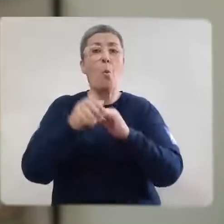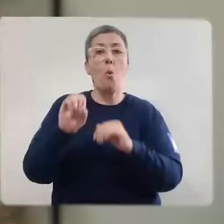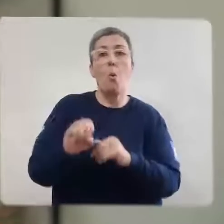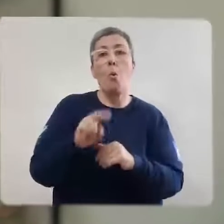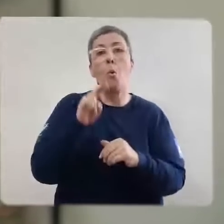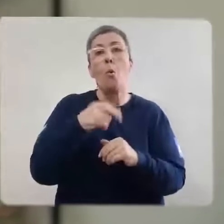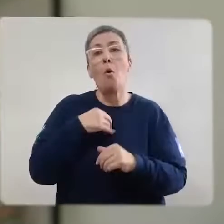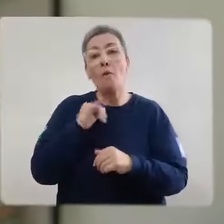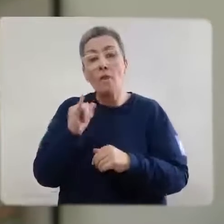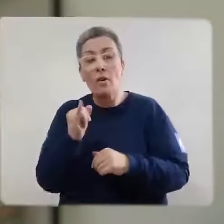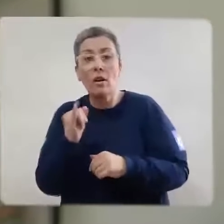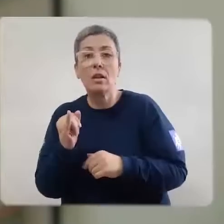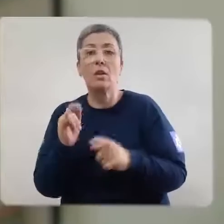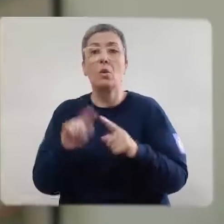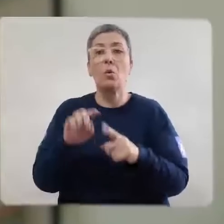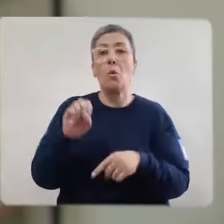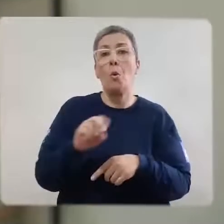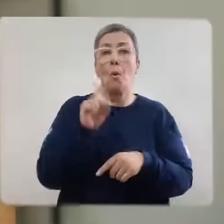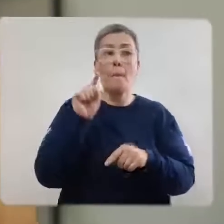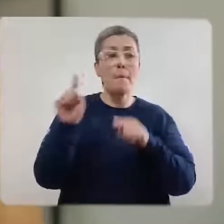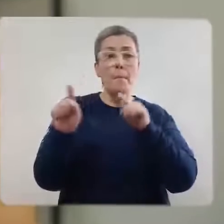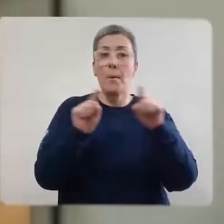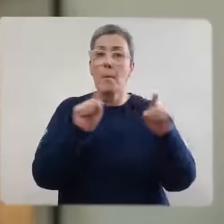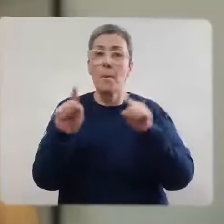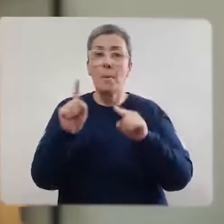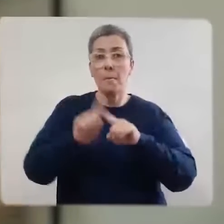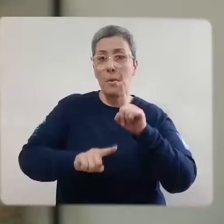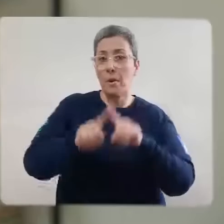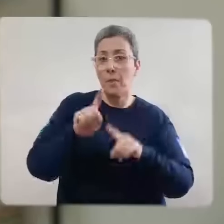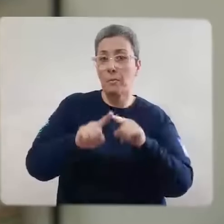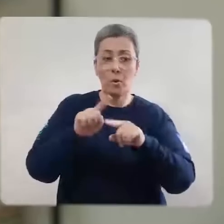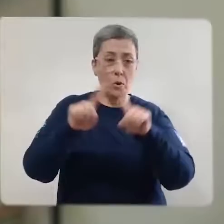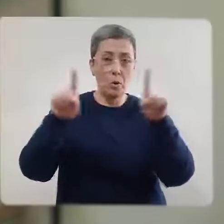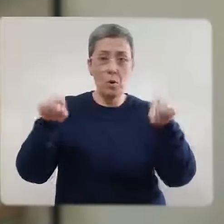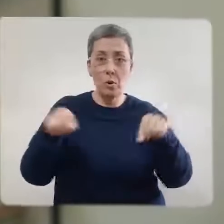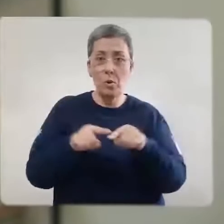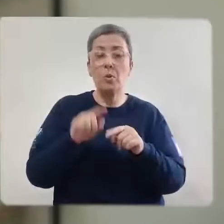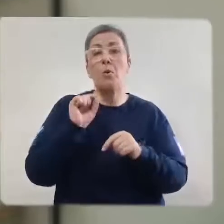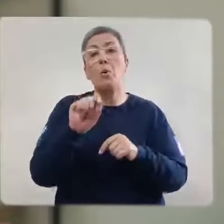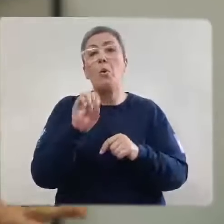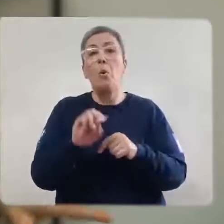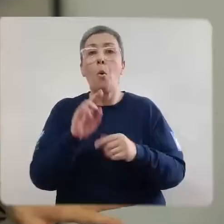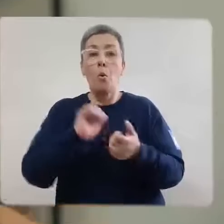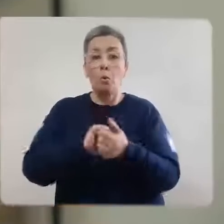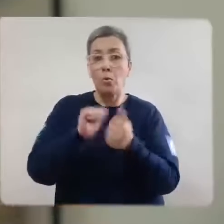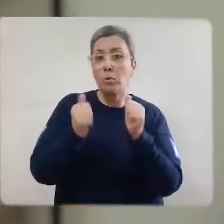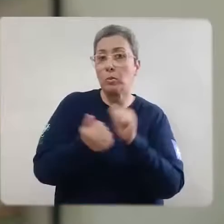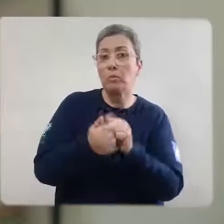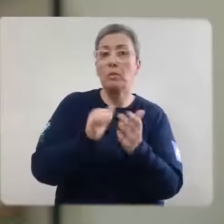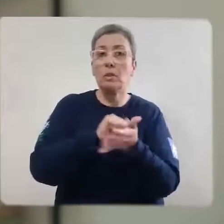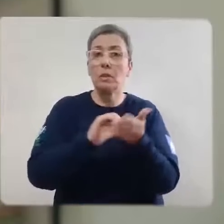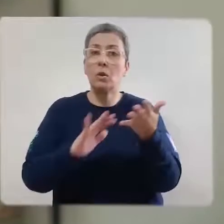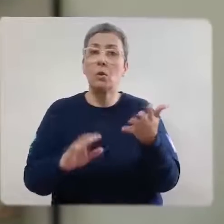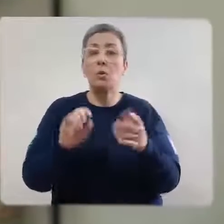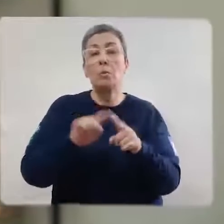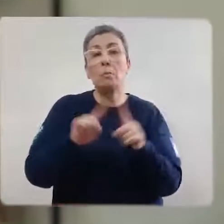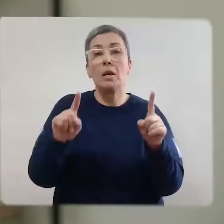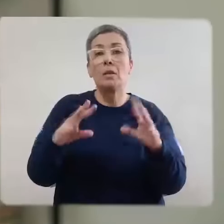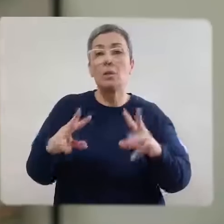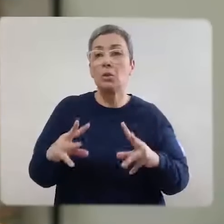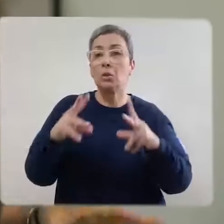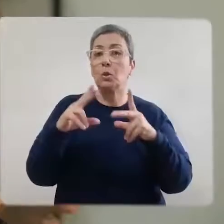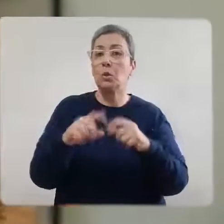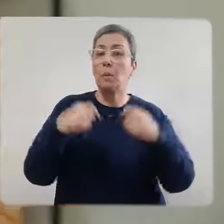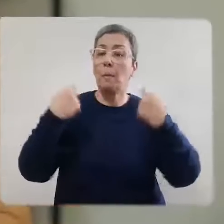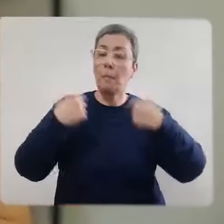dadas, seja falando sobre, seja apontando os objetos do ambiente, seja adaptando uma atividade, mas